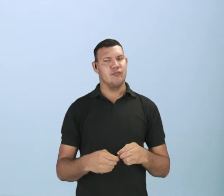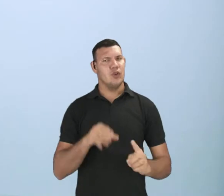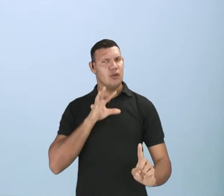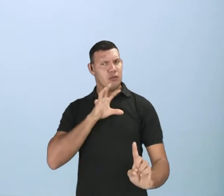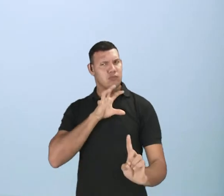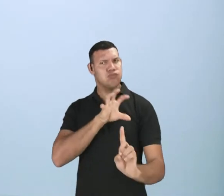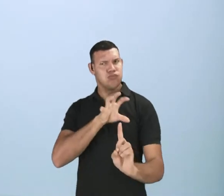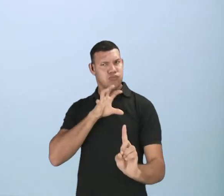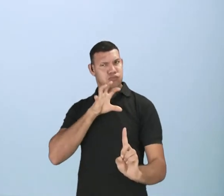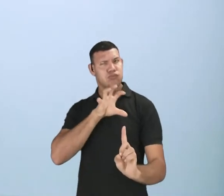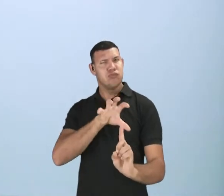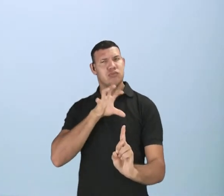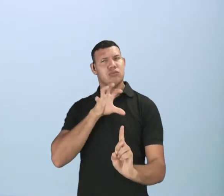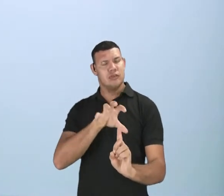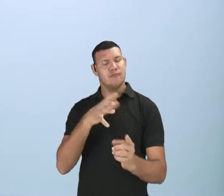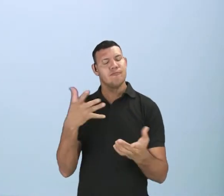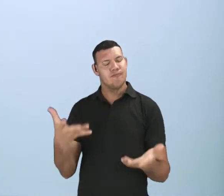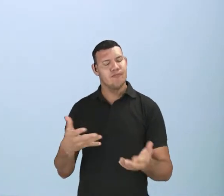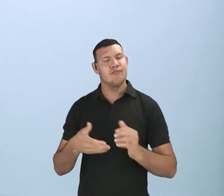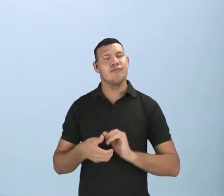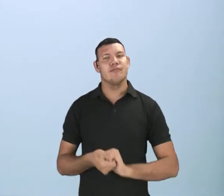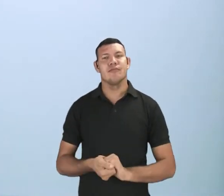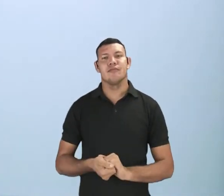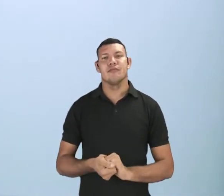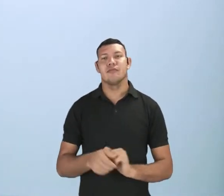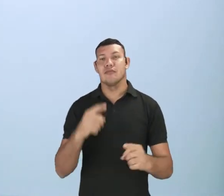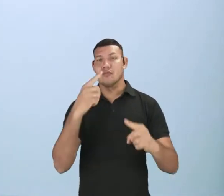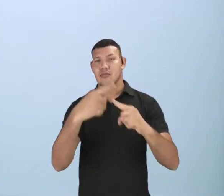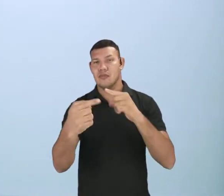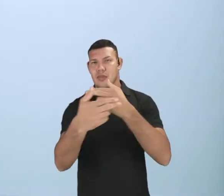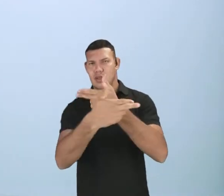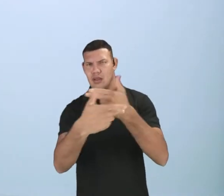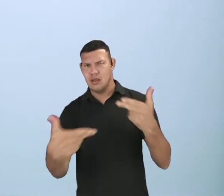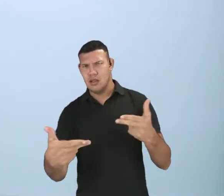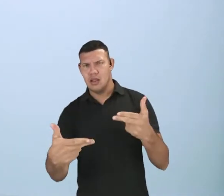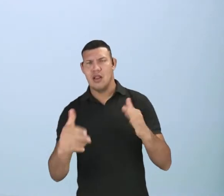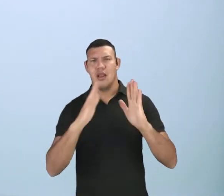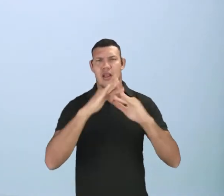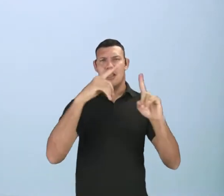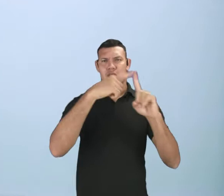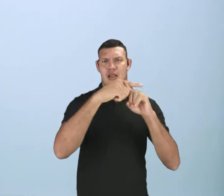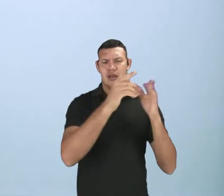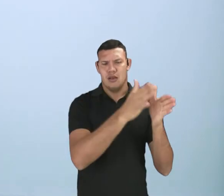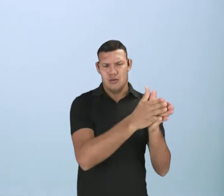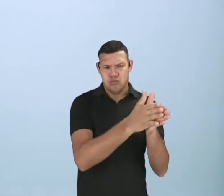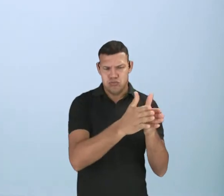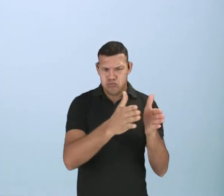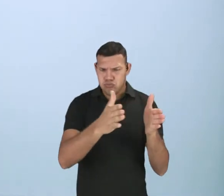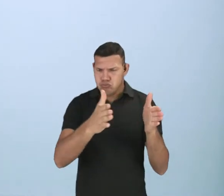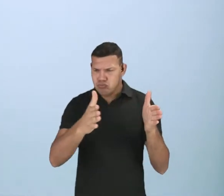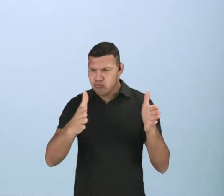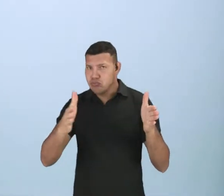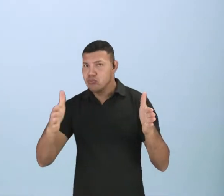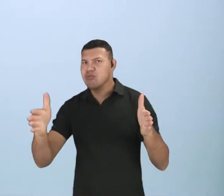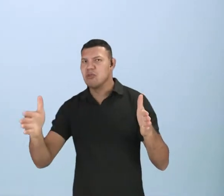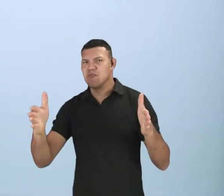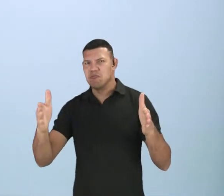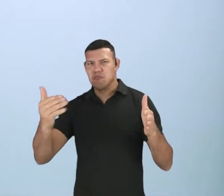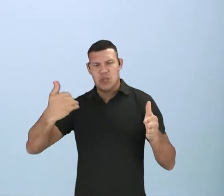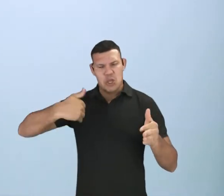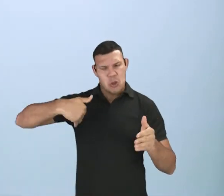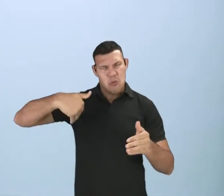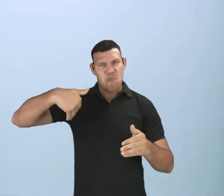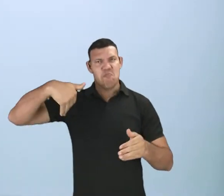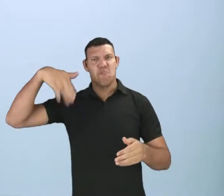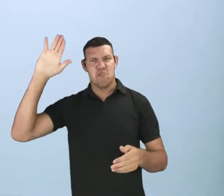domínio material daquela época, né? E a igreja, nesse período, ela se torna a maior proprietária de terra.